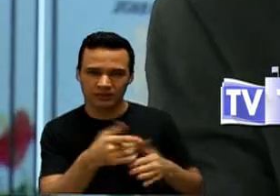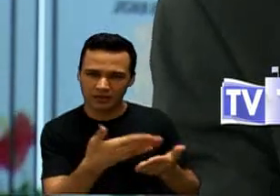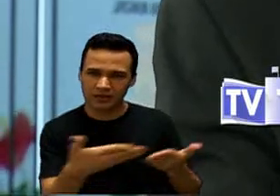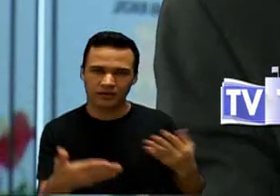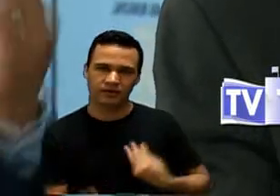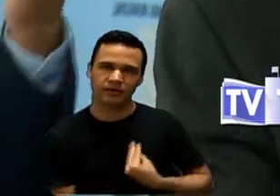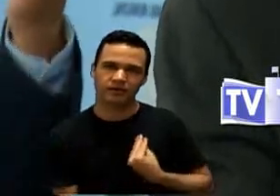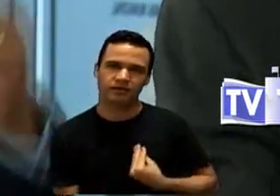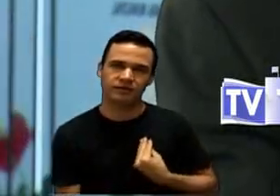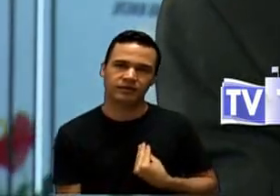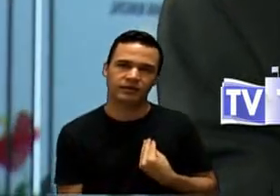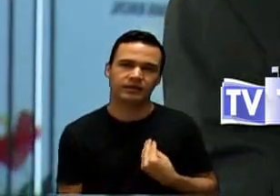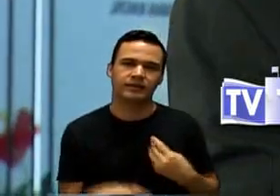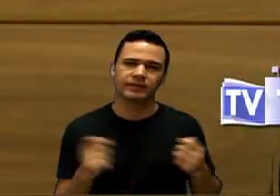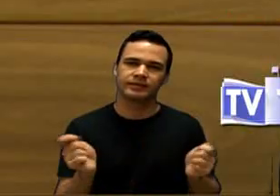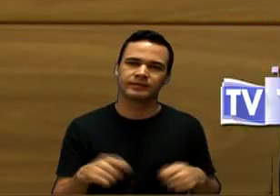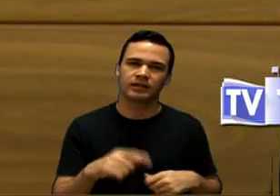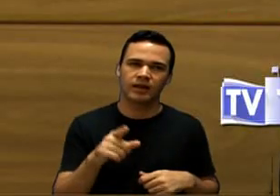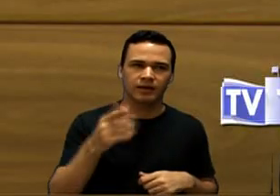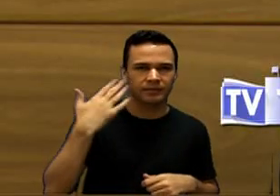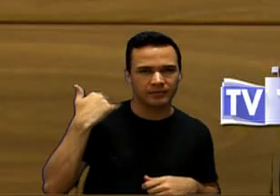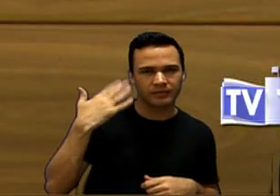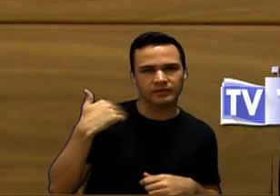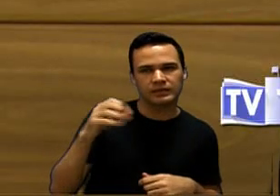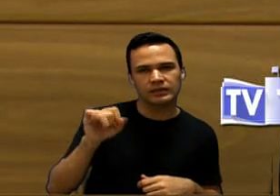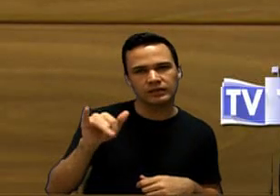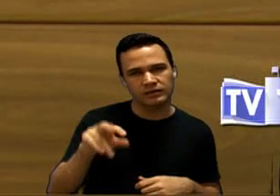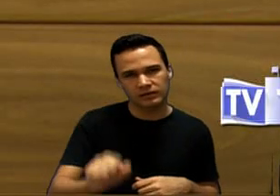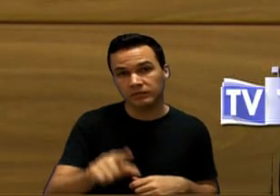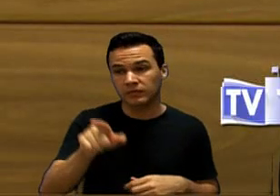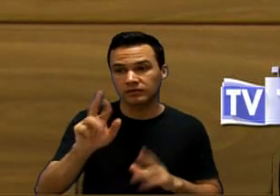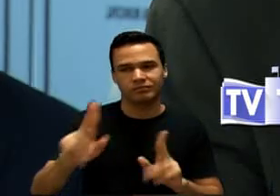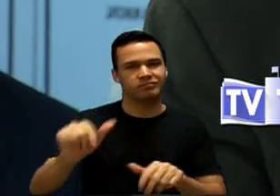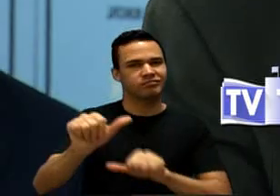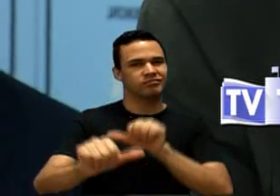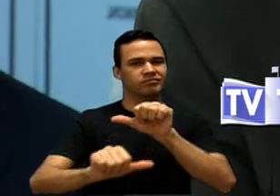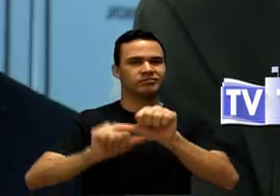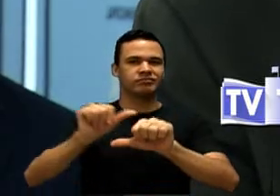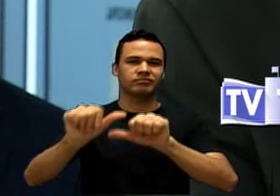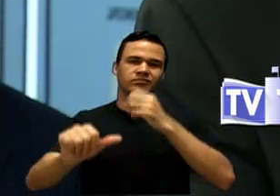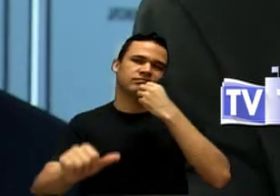ali, fazendo com que tivesse antes de Simeila e depois de Simeila, o que vem acontecendo em